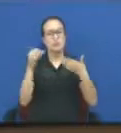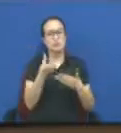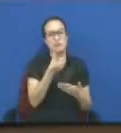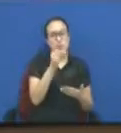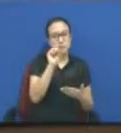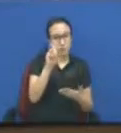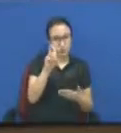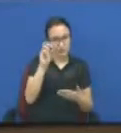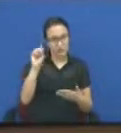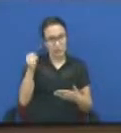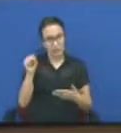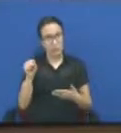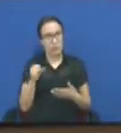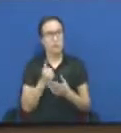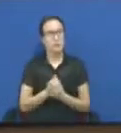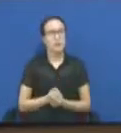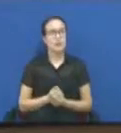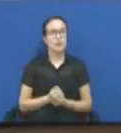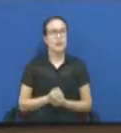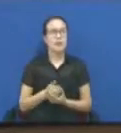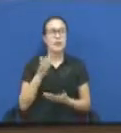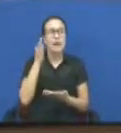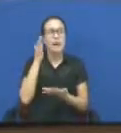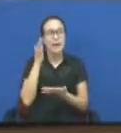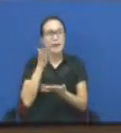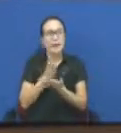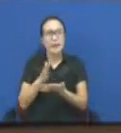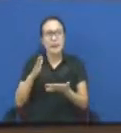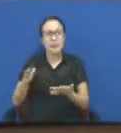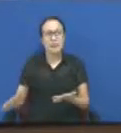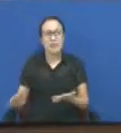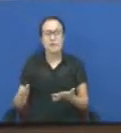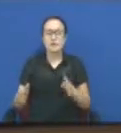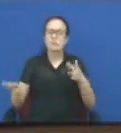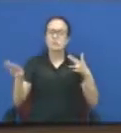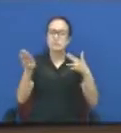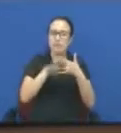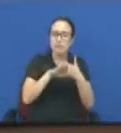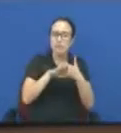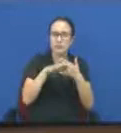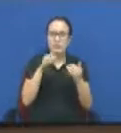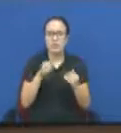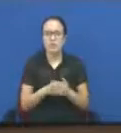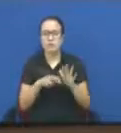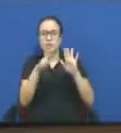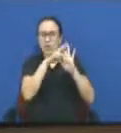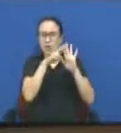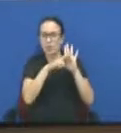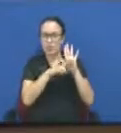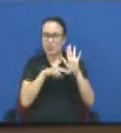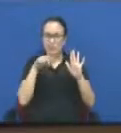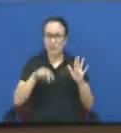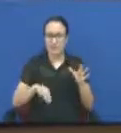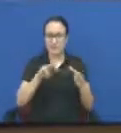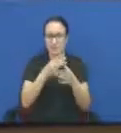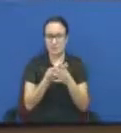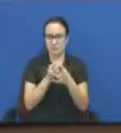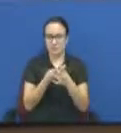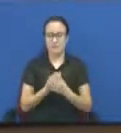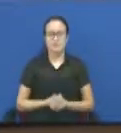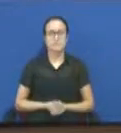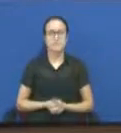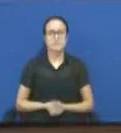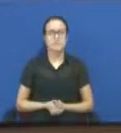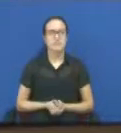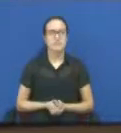seja imediatamente encerrado o intervalo regimental de que trata o artigo 193 do Regimento Interno da Câmara Municipal de Limeira,